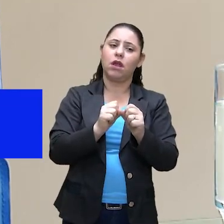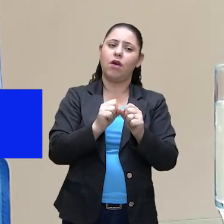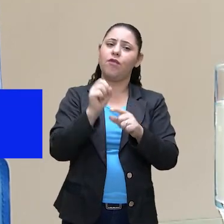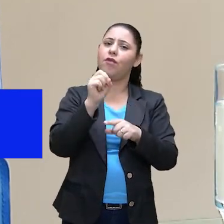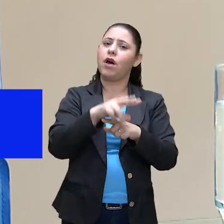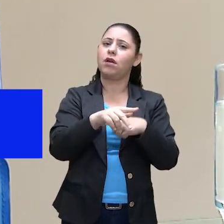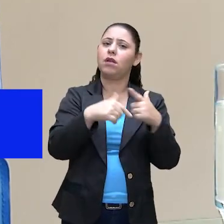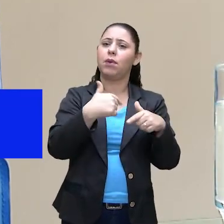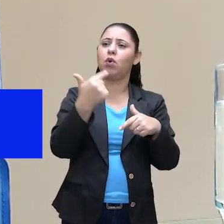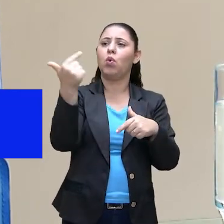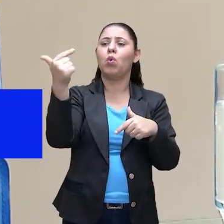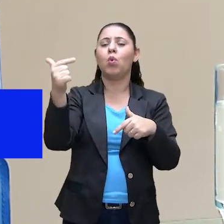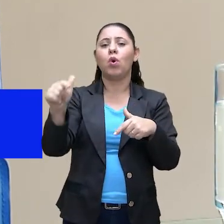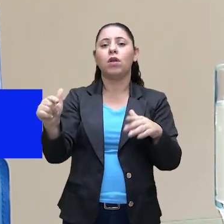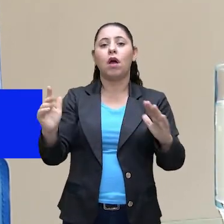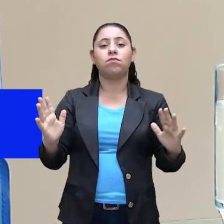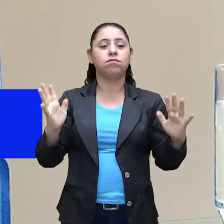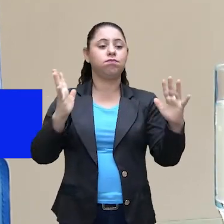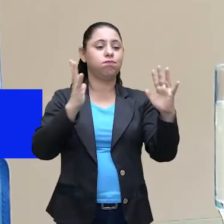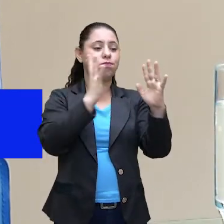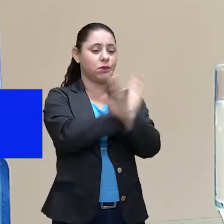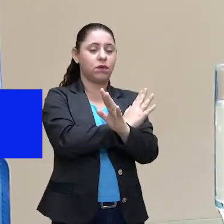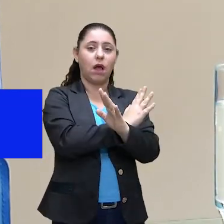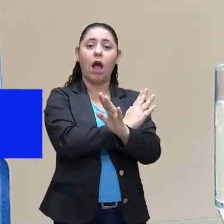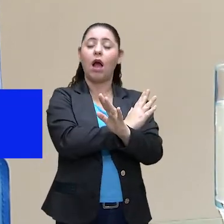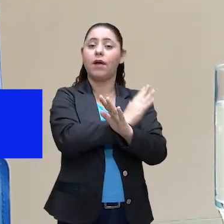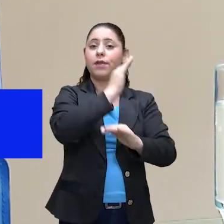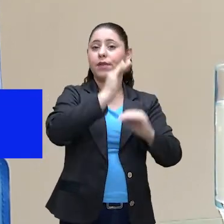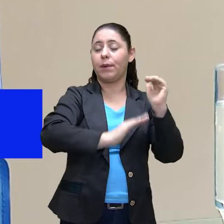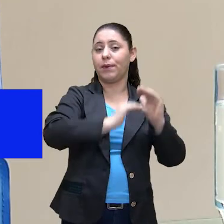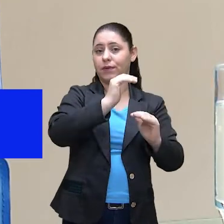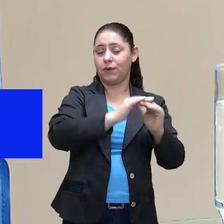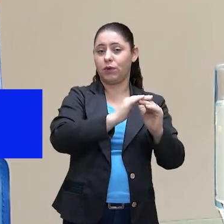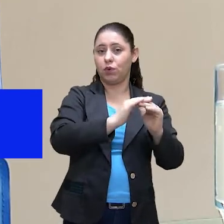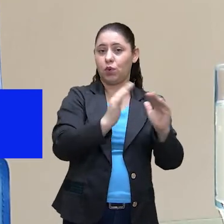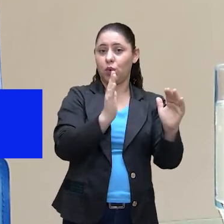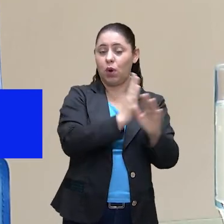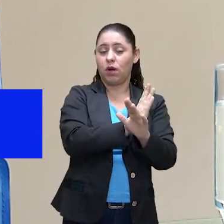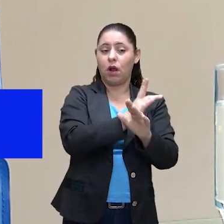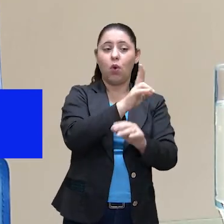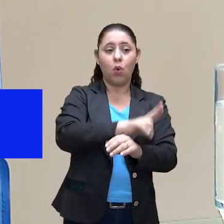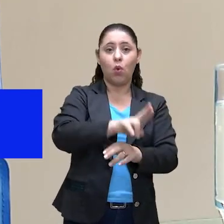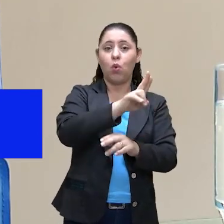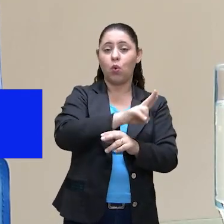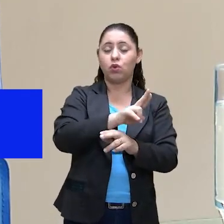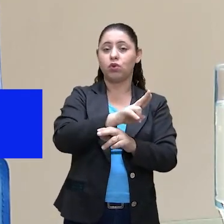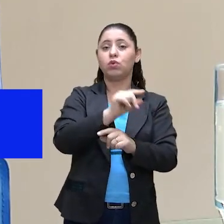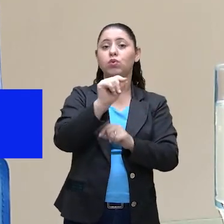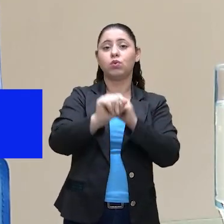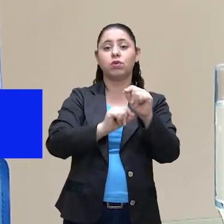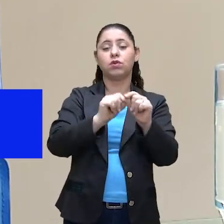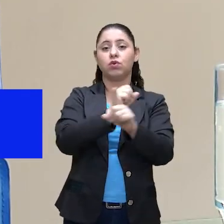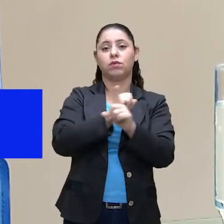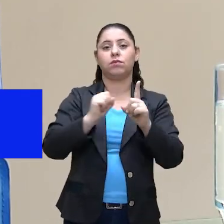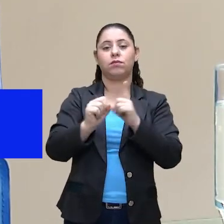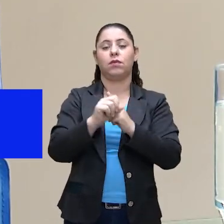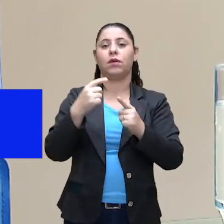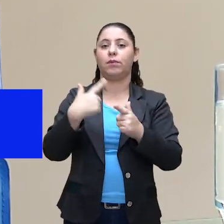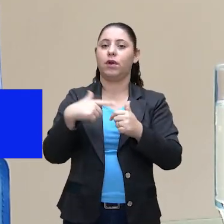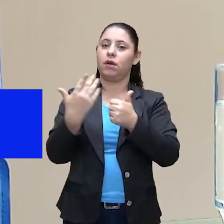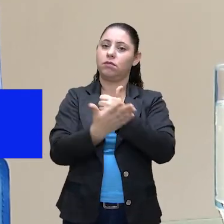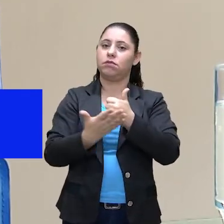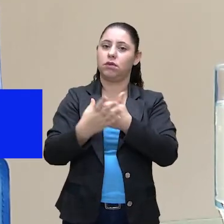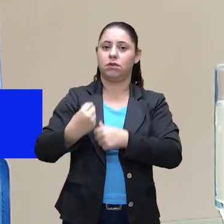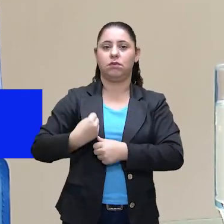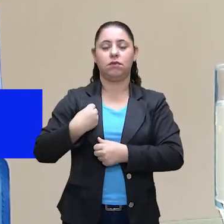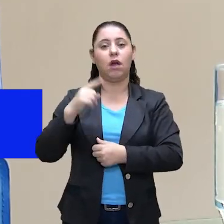desenvolver no emprego dele outras funções, um deslocamento de função que permita que ele seja útil socialmente.